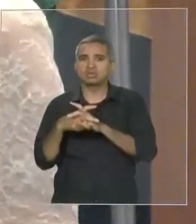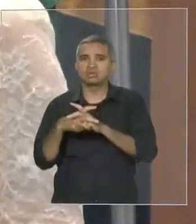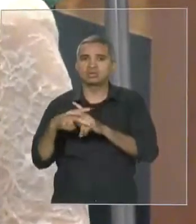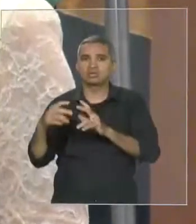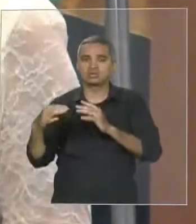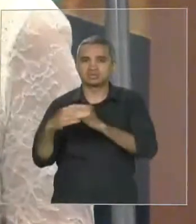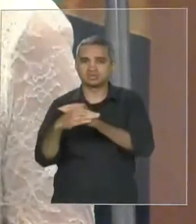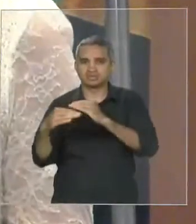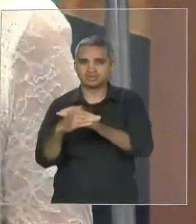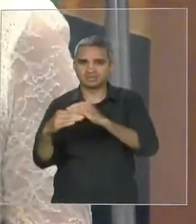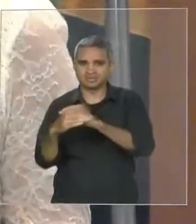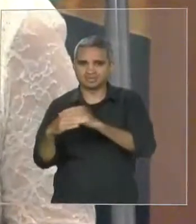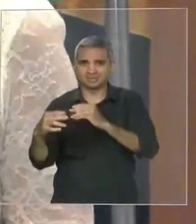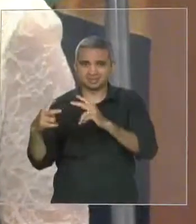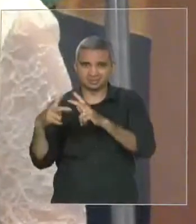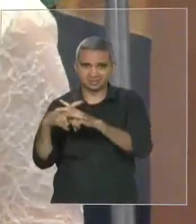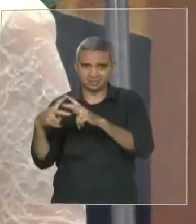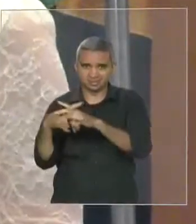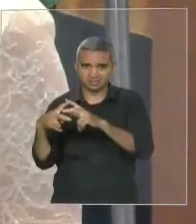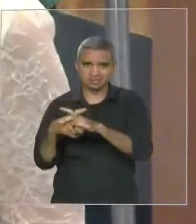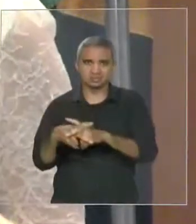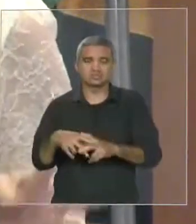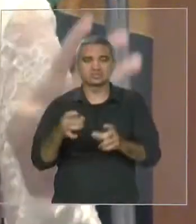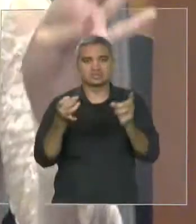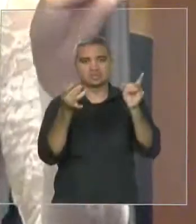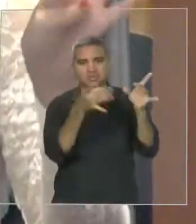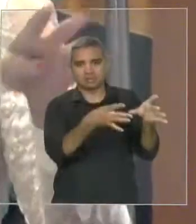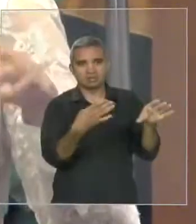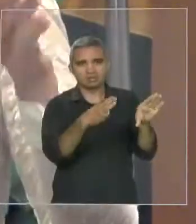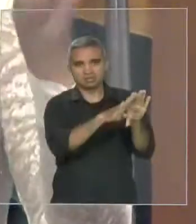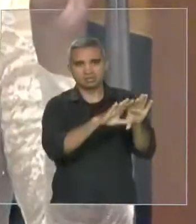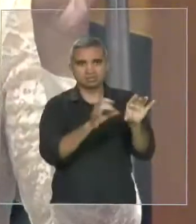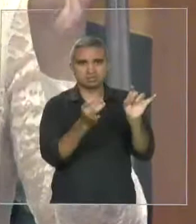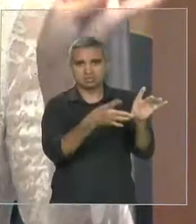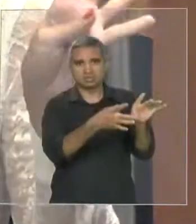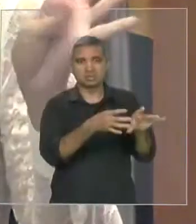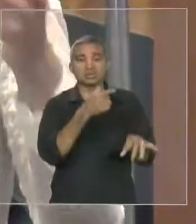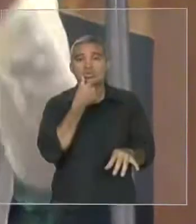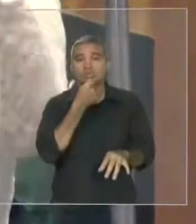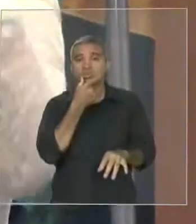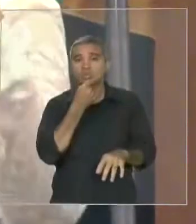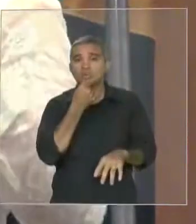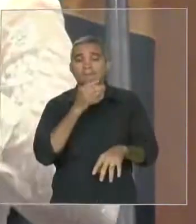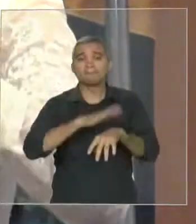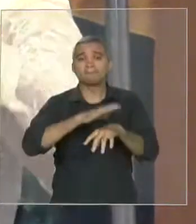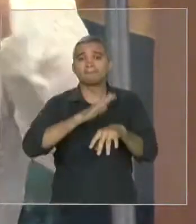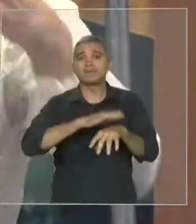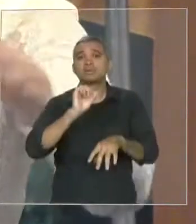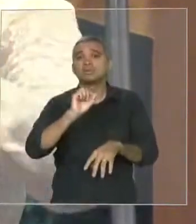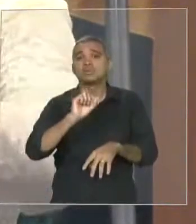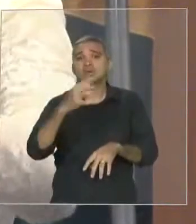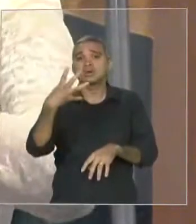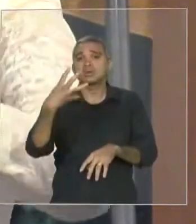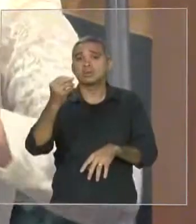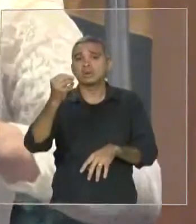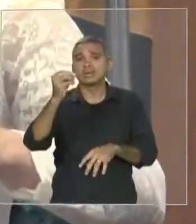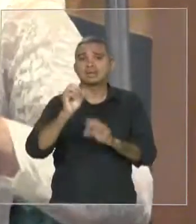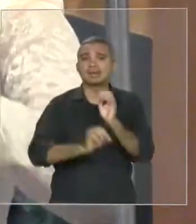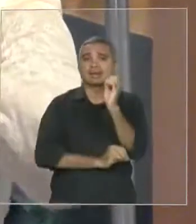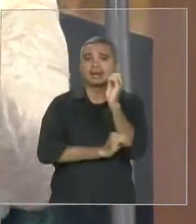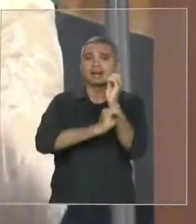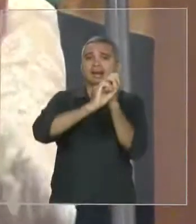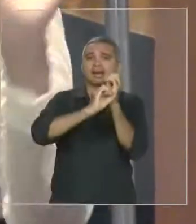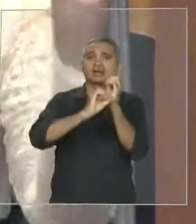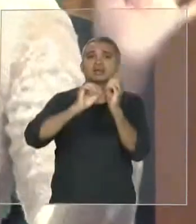lá, os familiares pedindo, aquilo dali era desumano, eles ficam lá a mais de 40 graus, com sol na cabeça, ela é aberta, a gaiola parece...